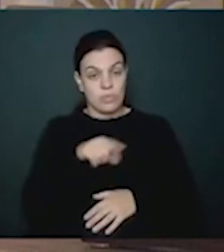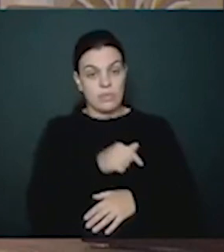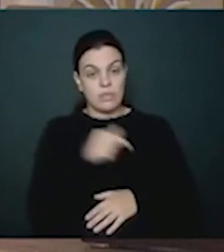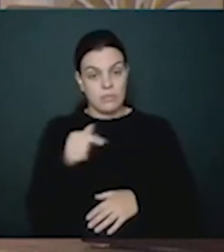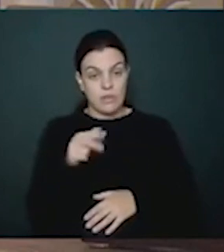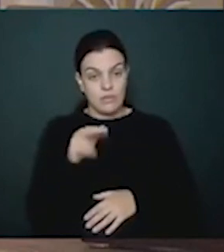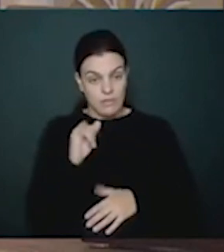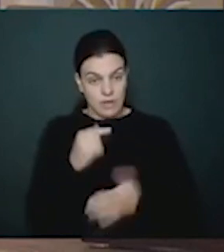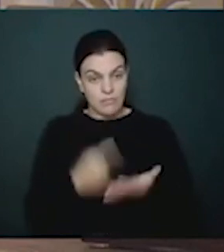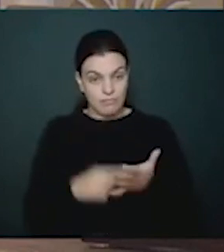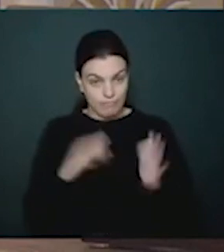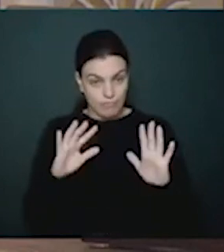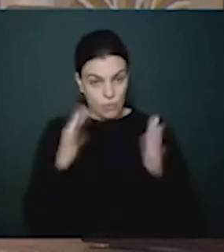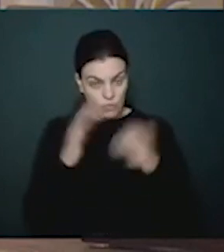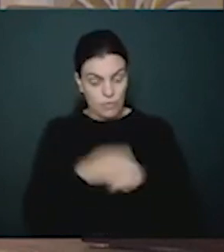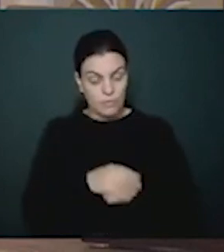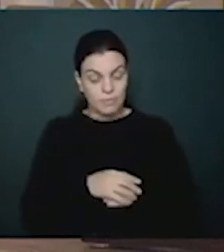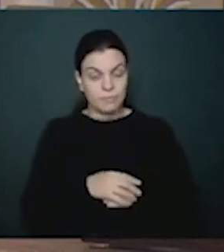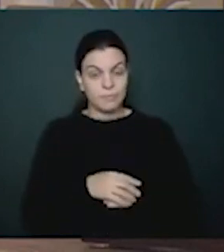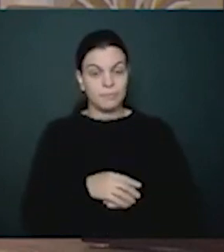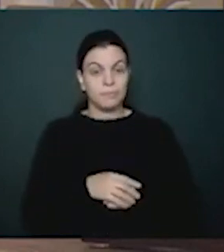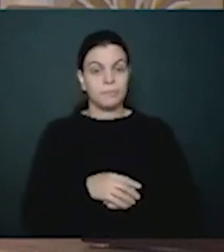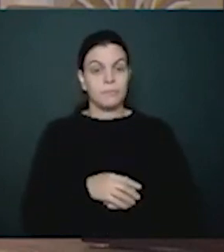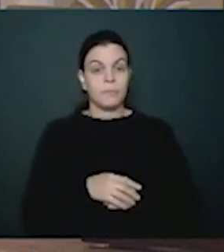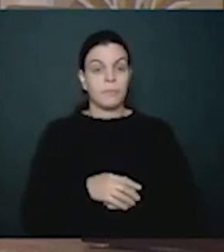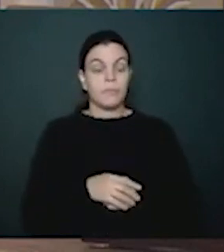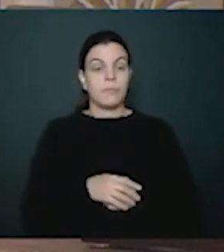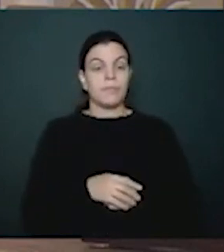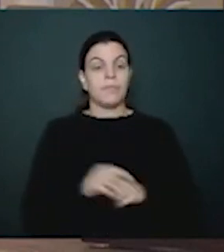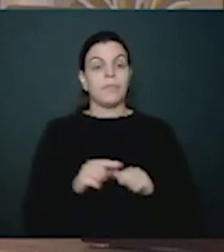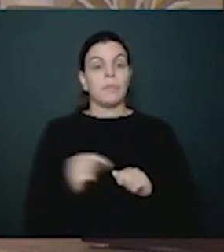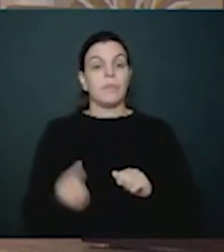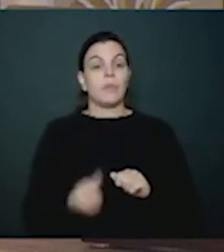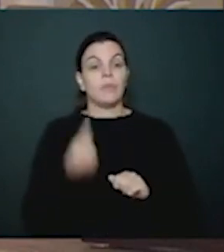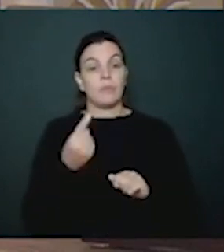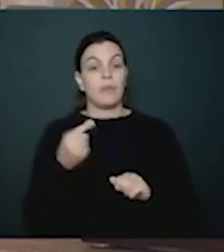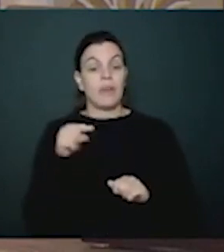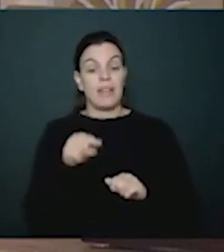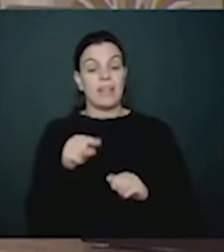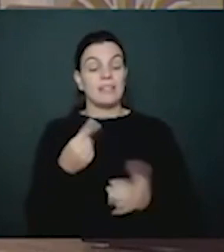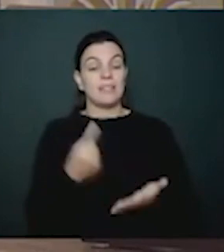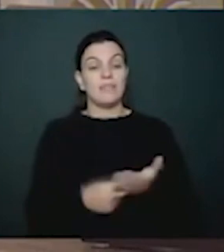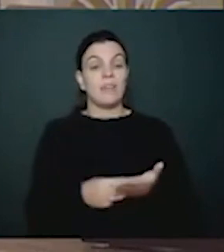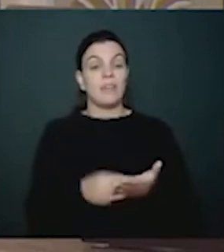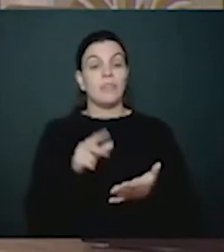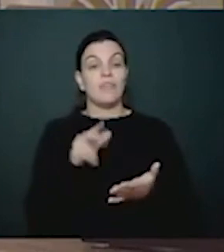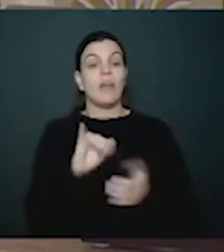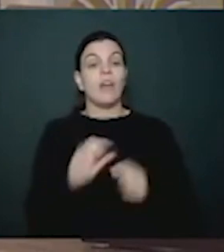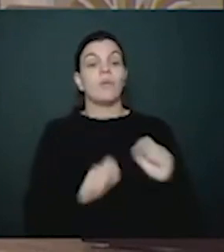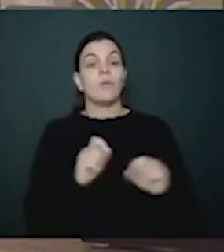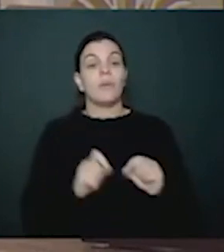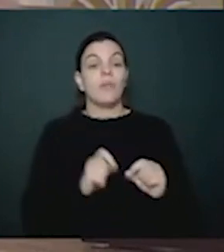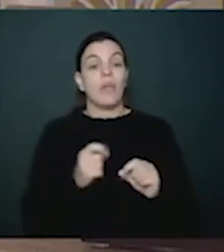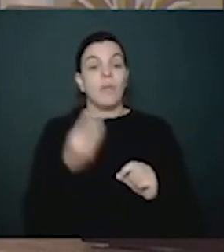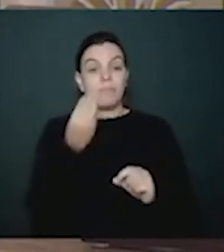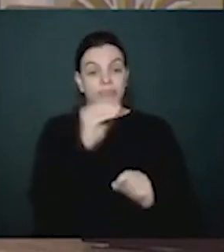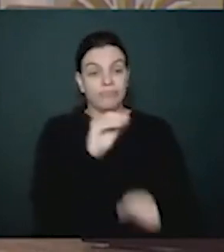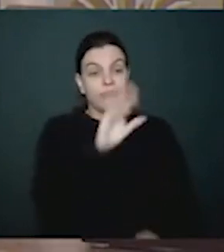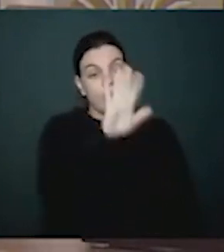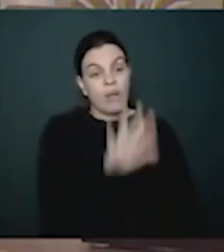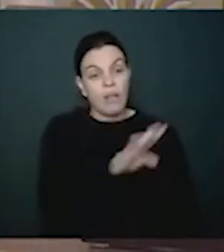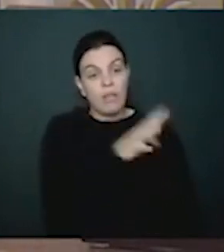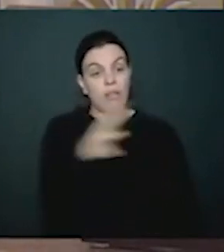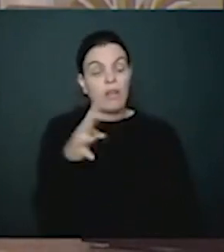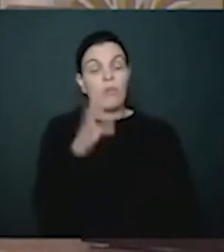O evento instituído pelo artigo 1º fica incluído no calendário oficial de eventos do